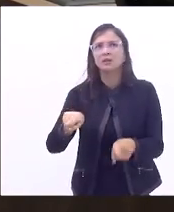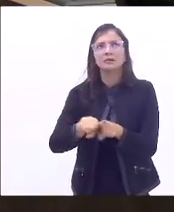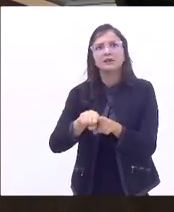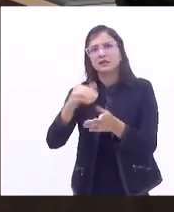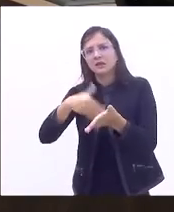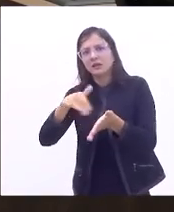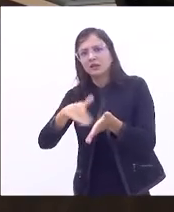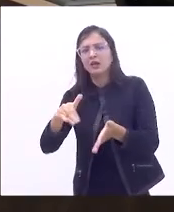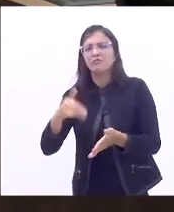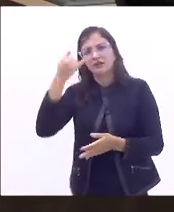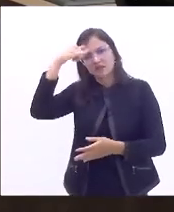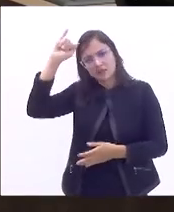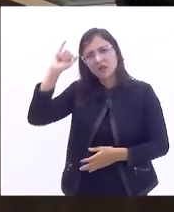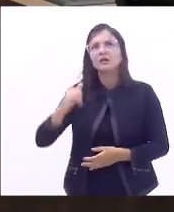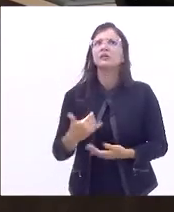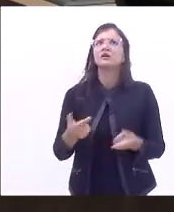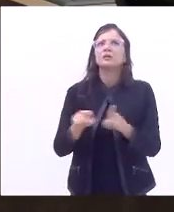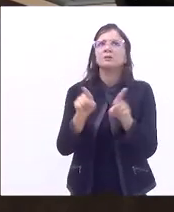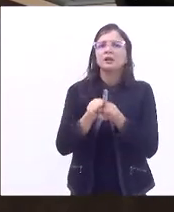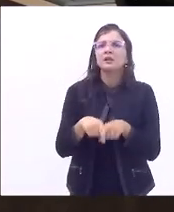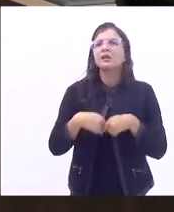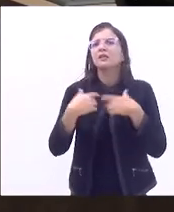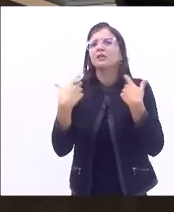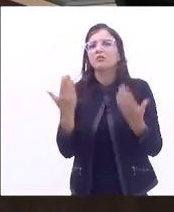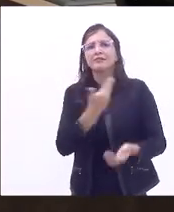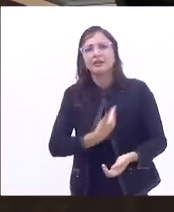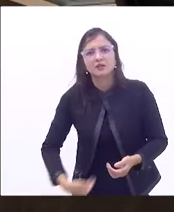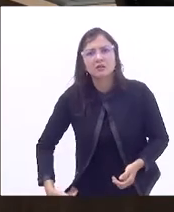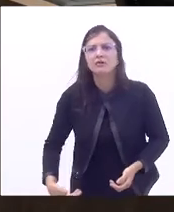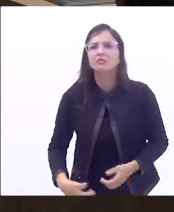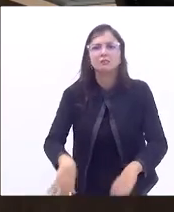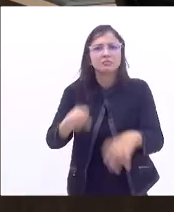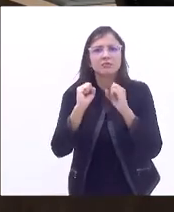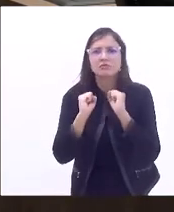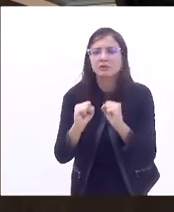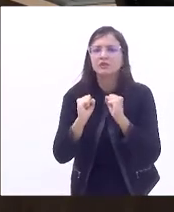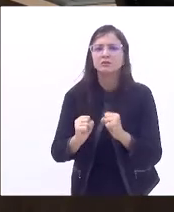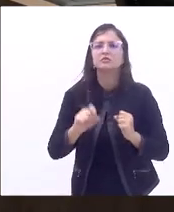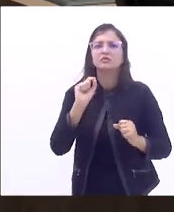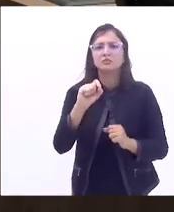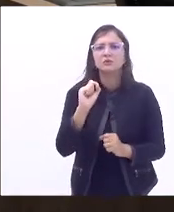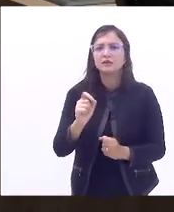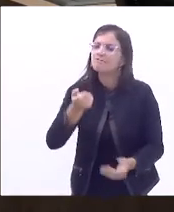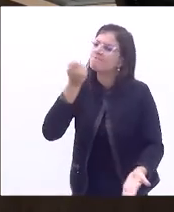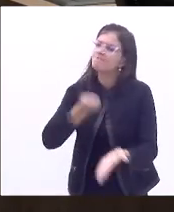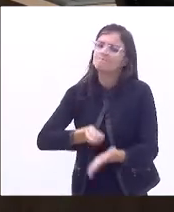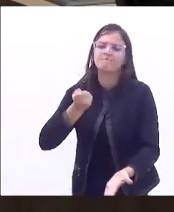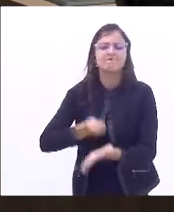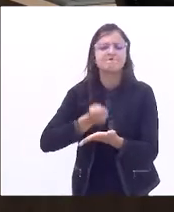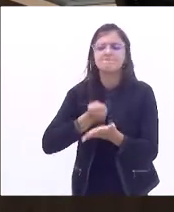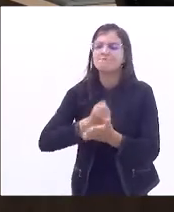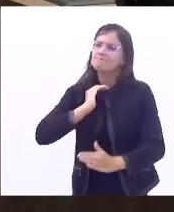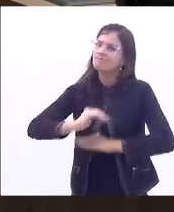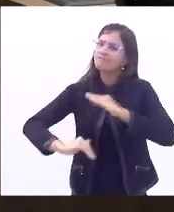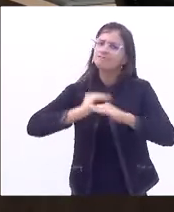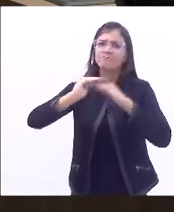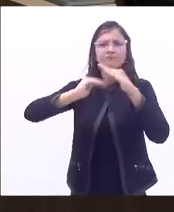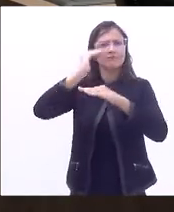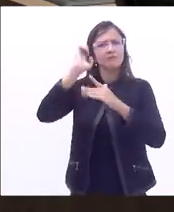Fazenda, para que o governador possam exigir que o desenvolvimento do